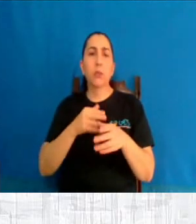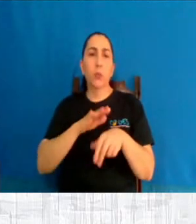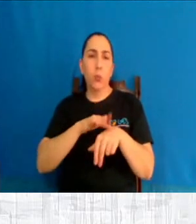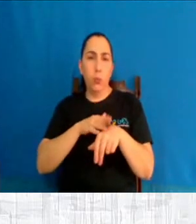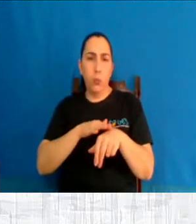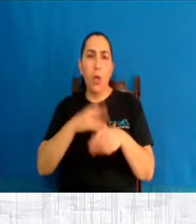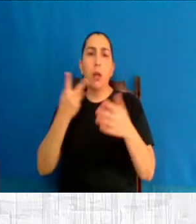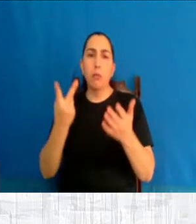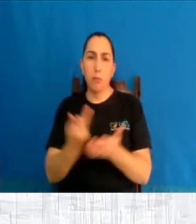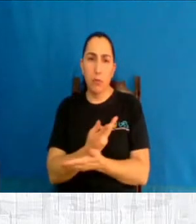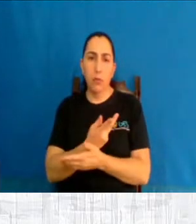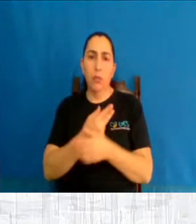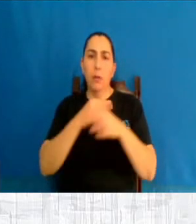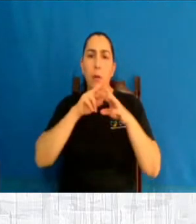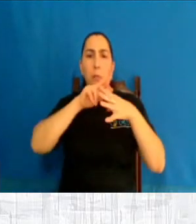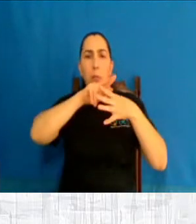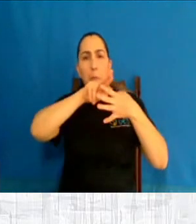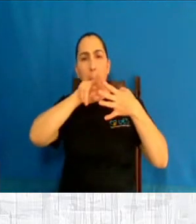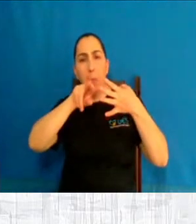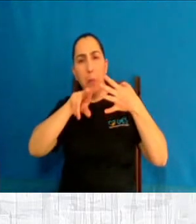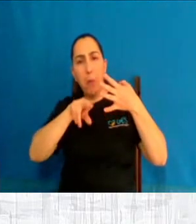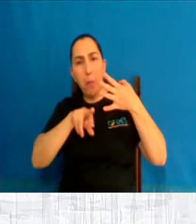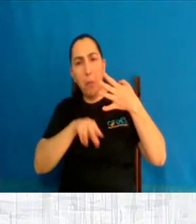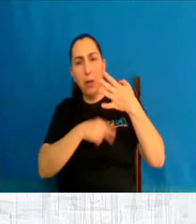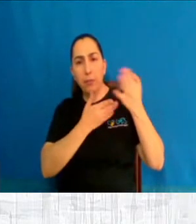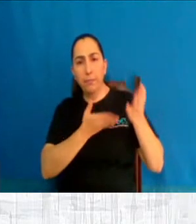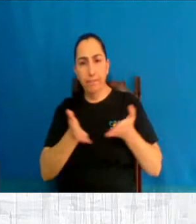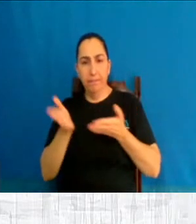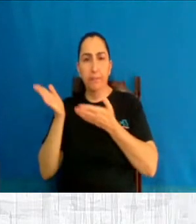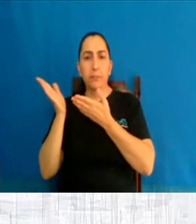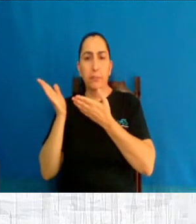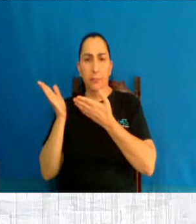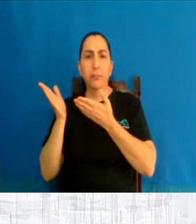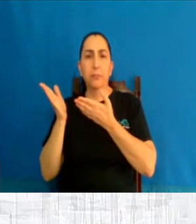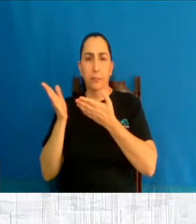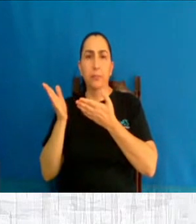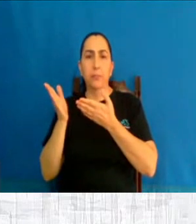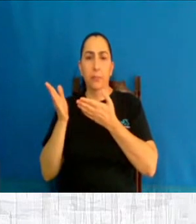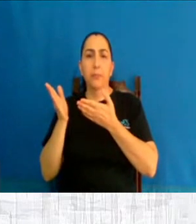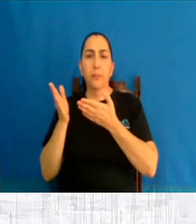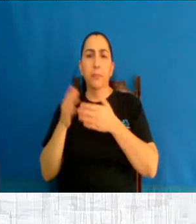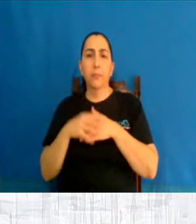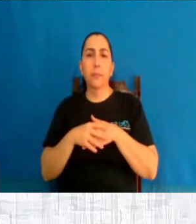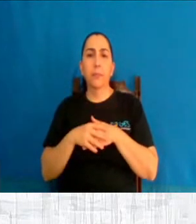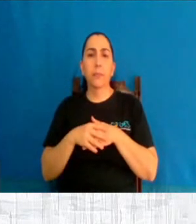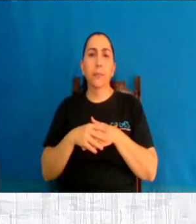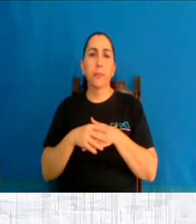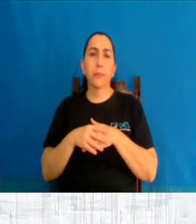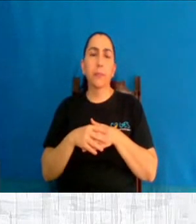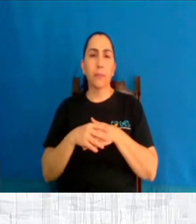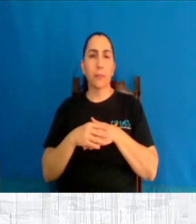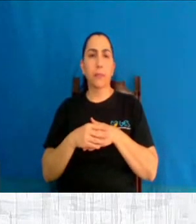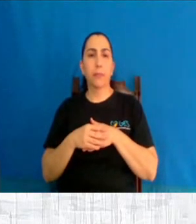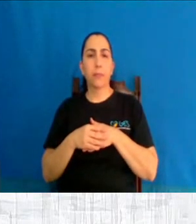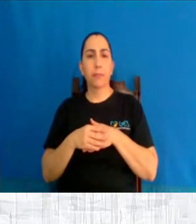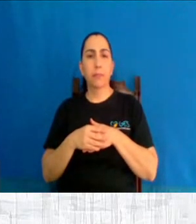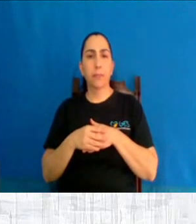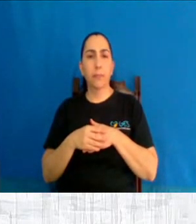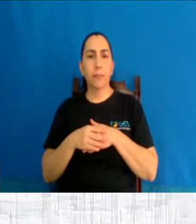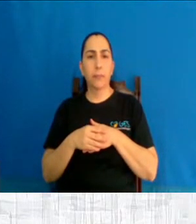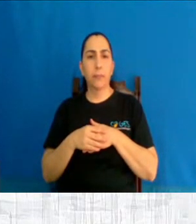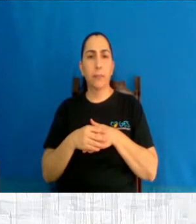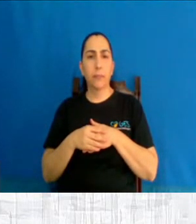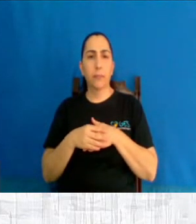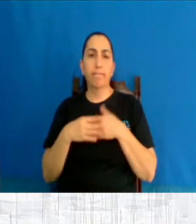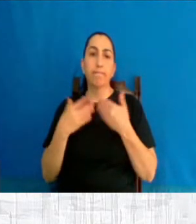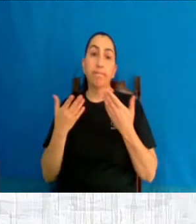autonômica, síndrome de Riley-Day, e paciente que usa morfina também não sente dor, nem coma também não sente dor, a gente pode matar?